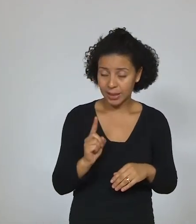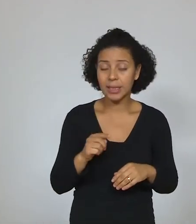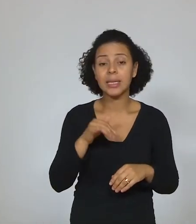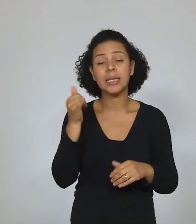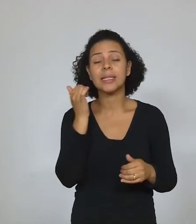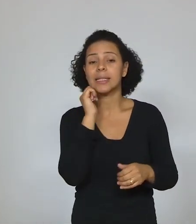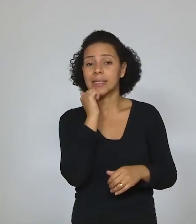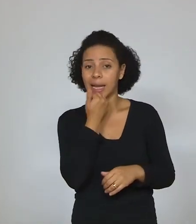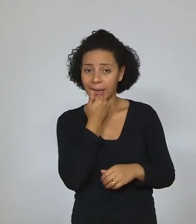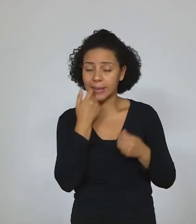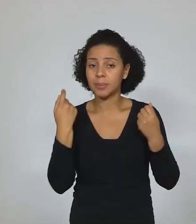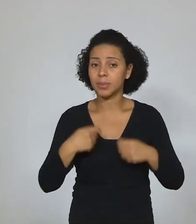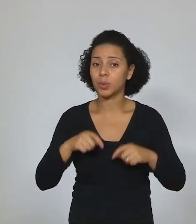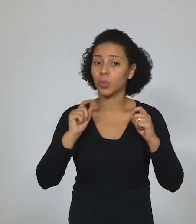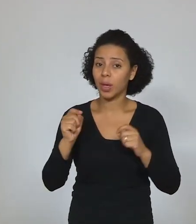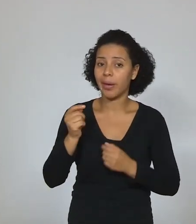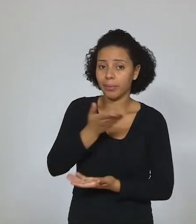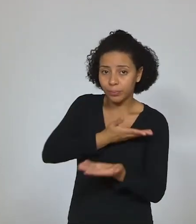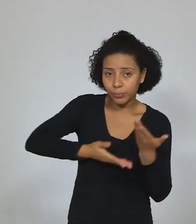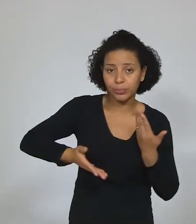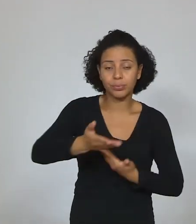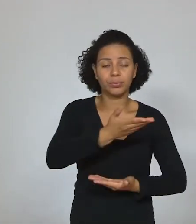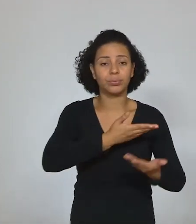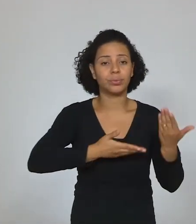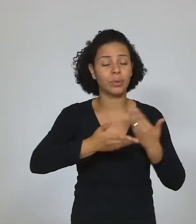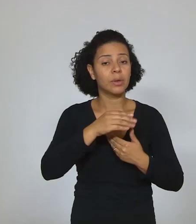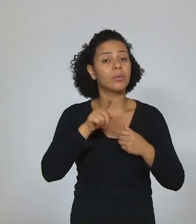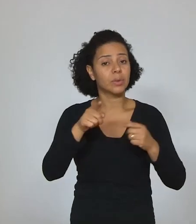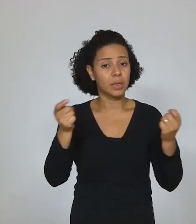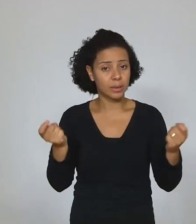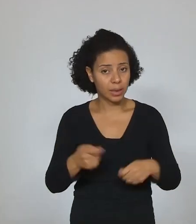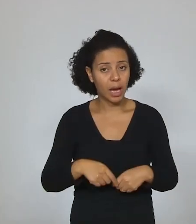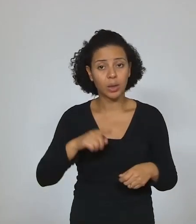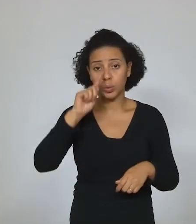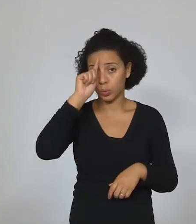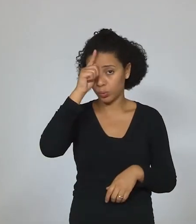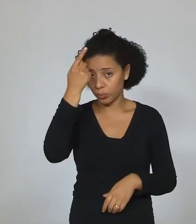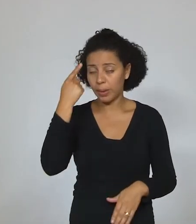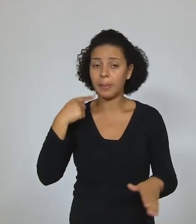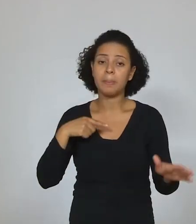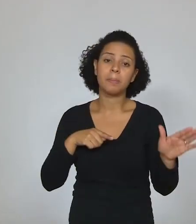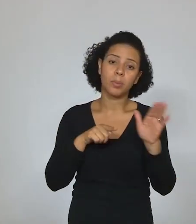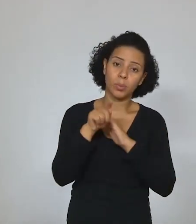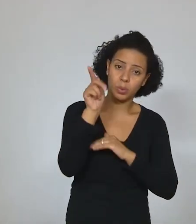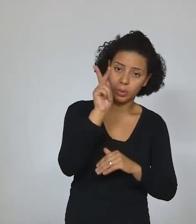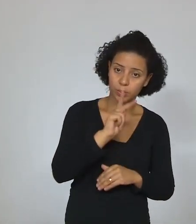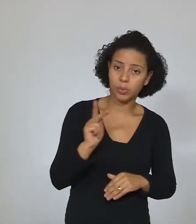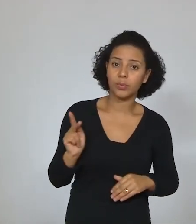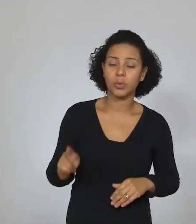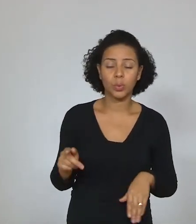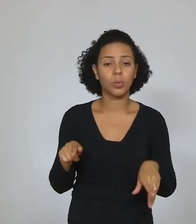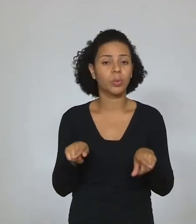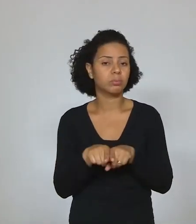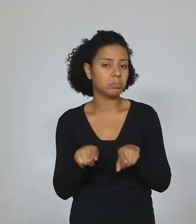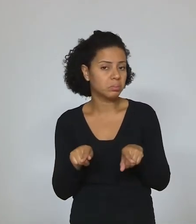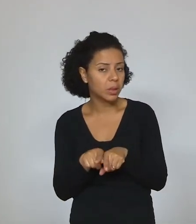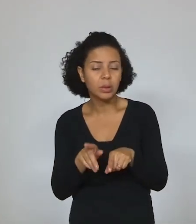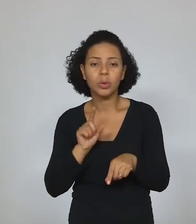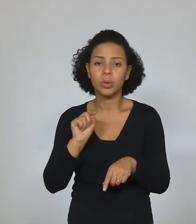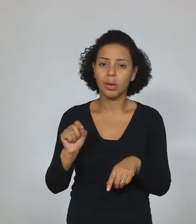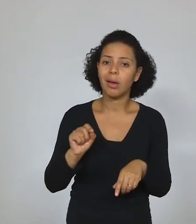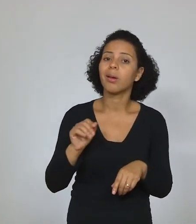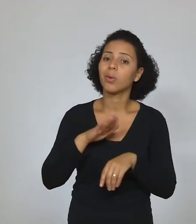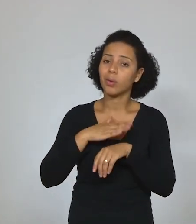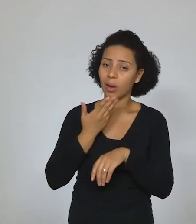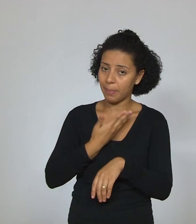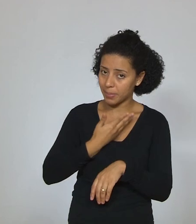atividade colaborativa e coletiva. Então compartilhe as suas dúvidas, questionamentos, propostas de separação com